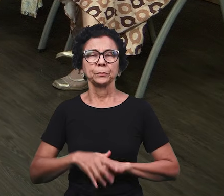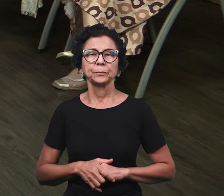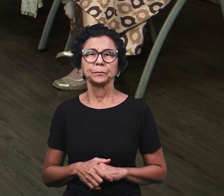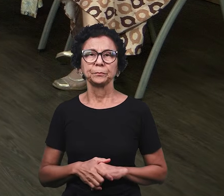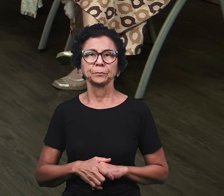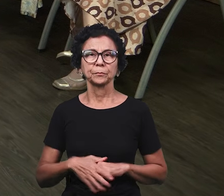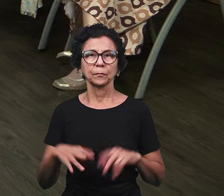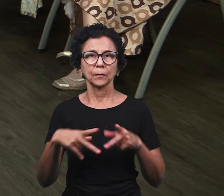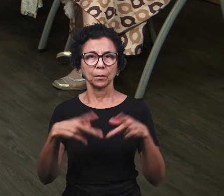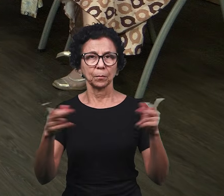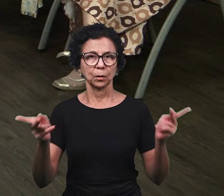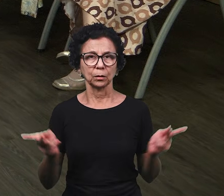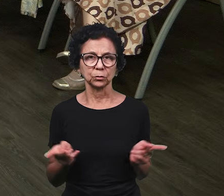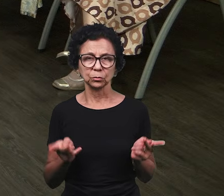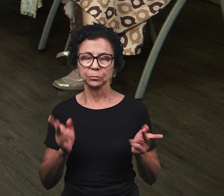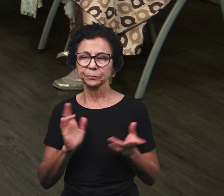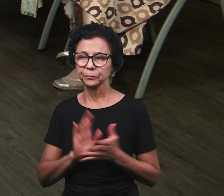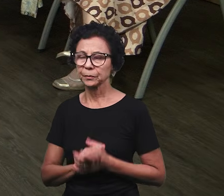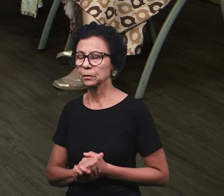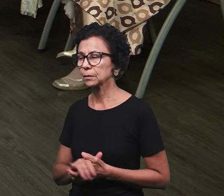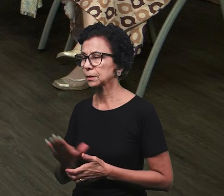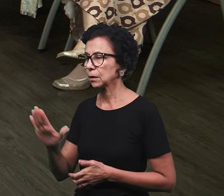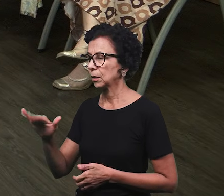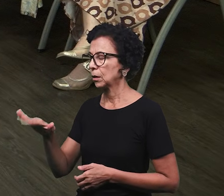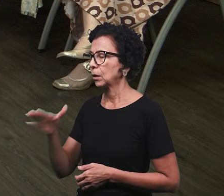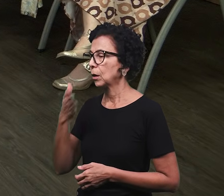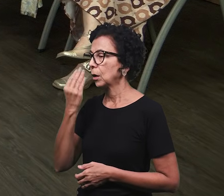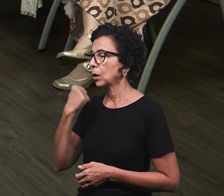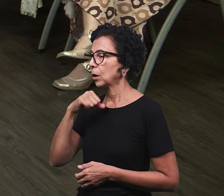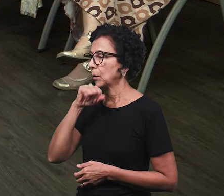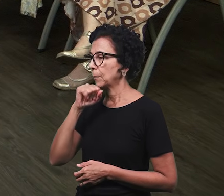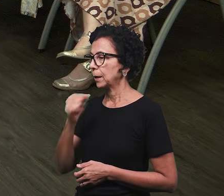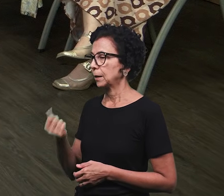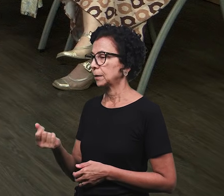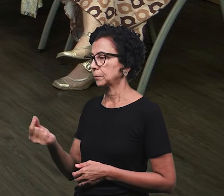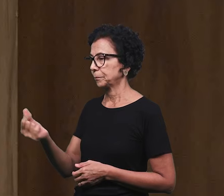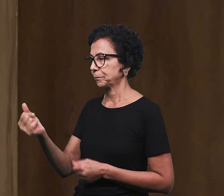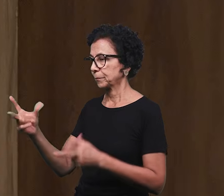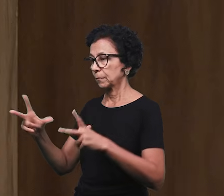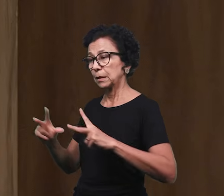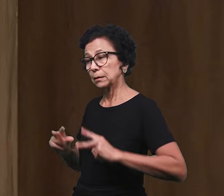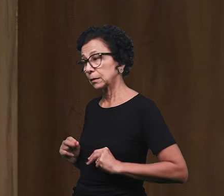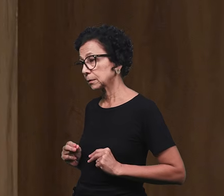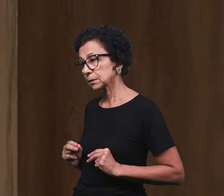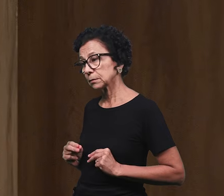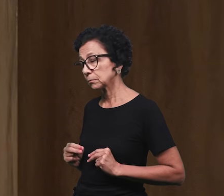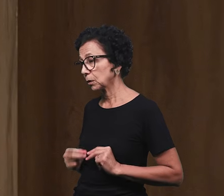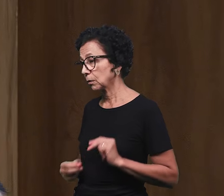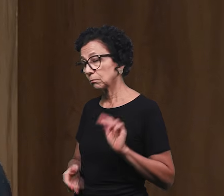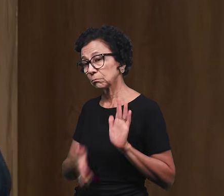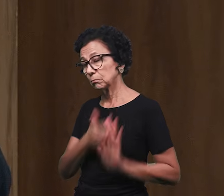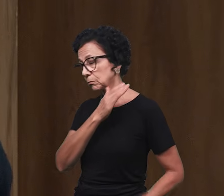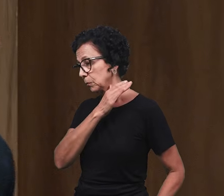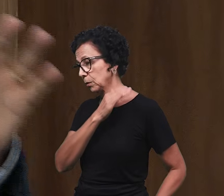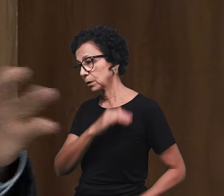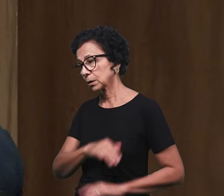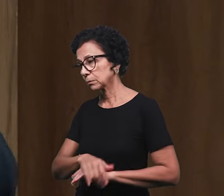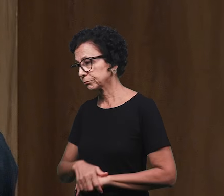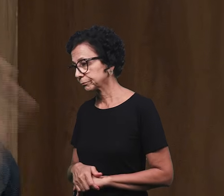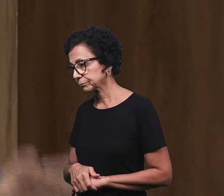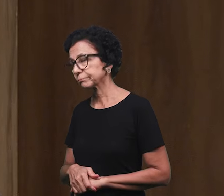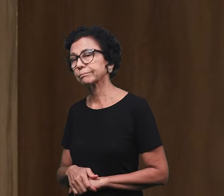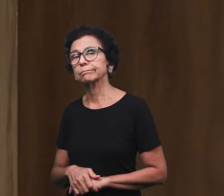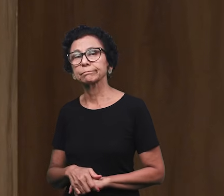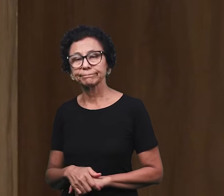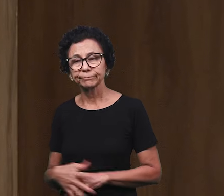herança ao pai, foi para um lugar longínquo, gastou tudo